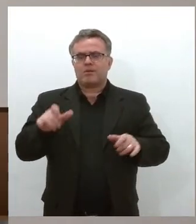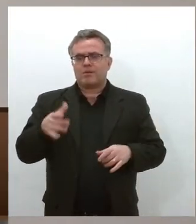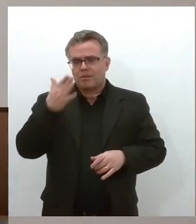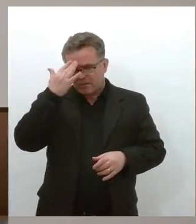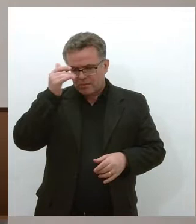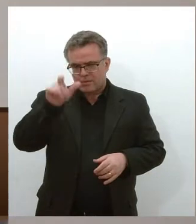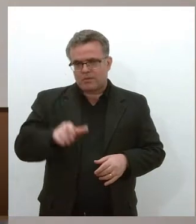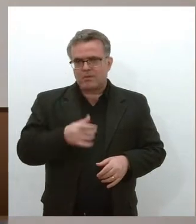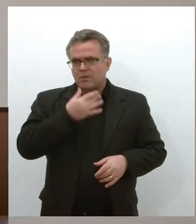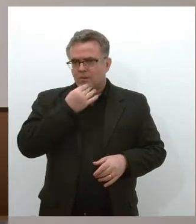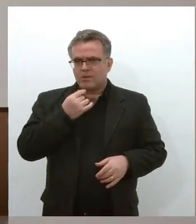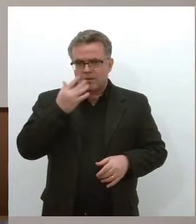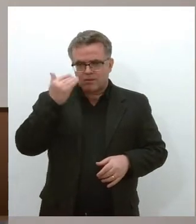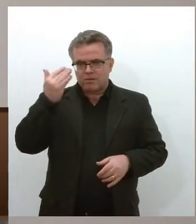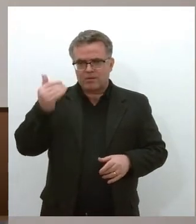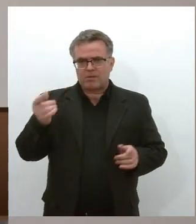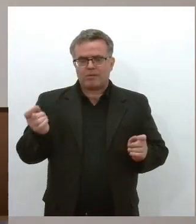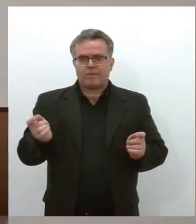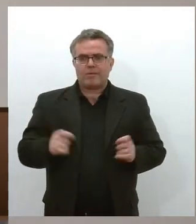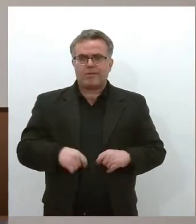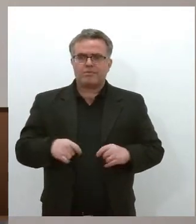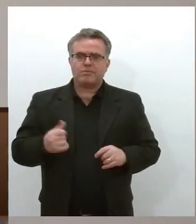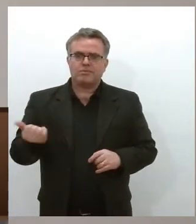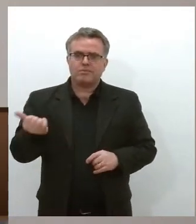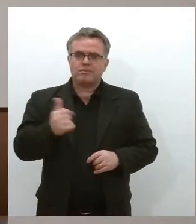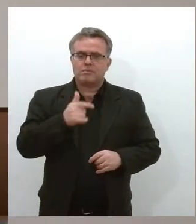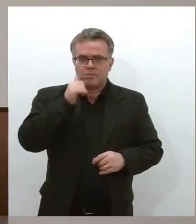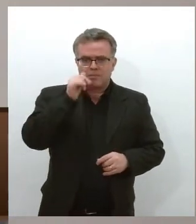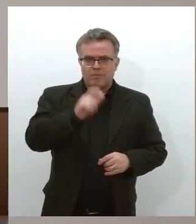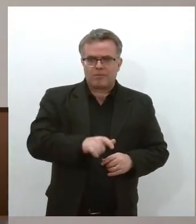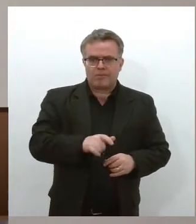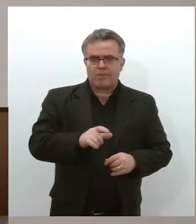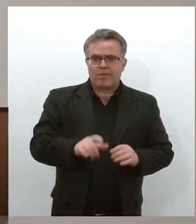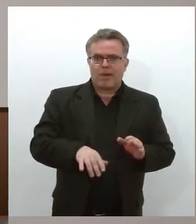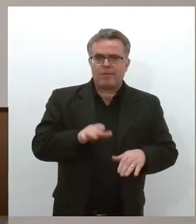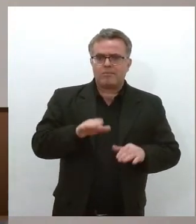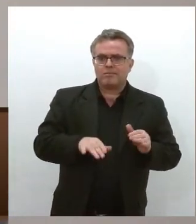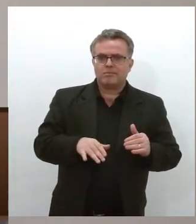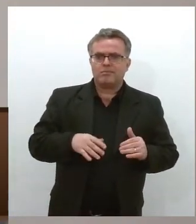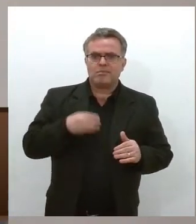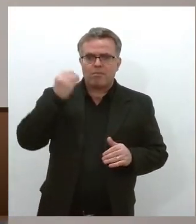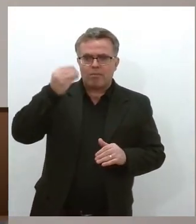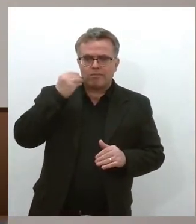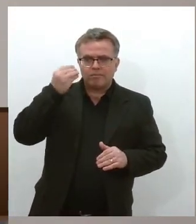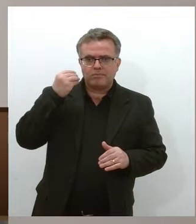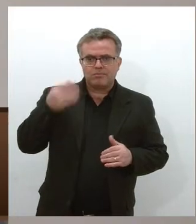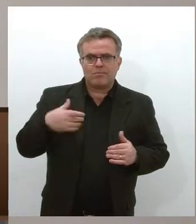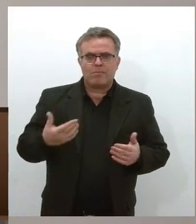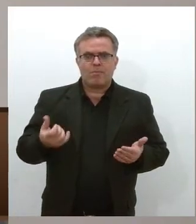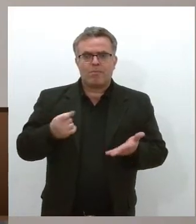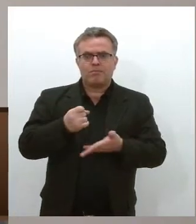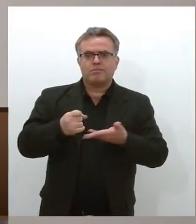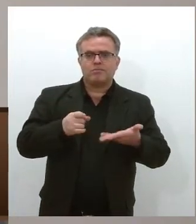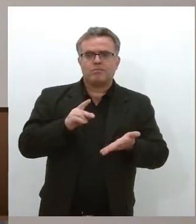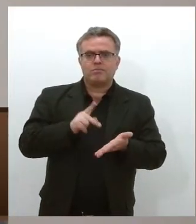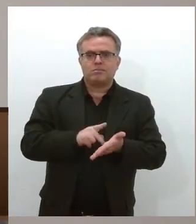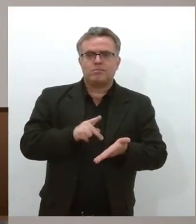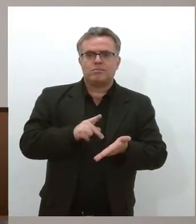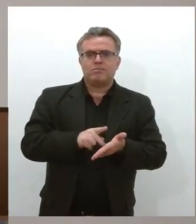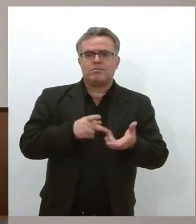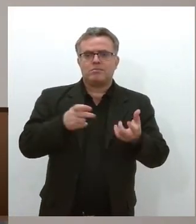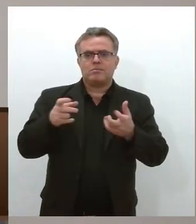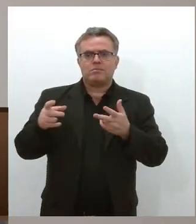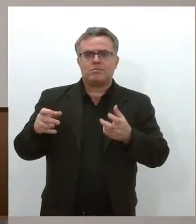maior poder político do que da mulher, que muitas das vezes tem mais experiência de base, conhece a realidade da saúde, da